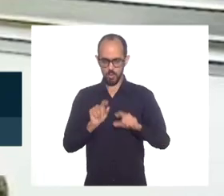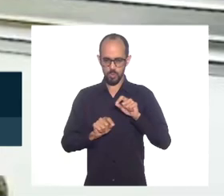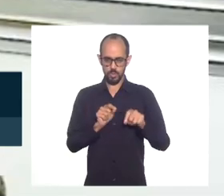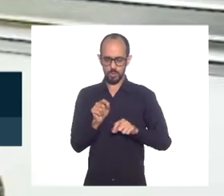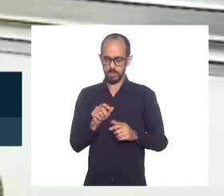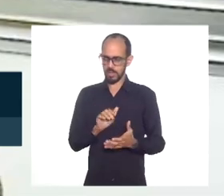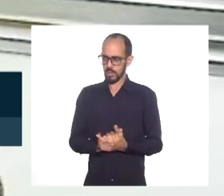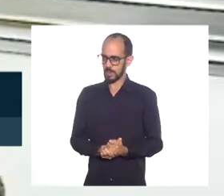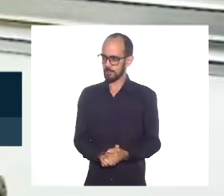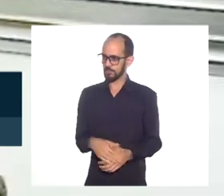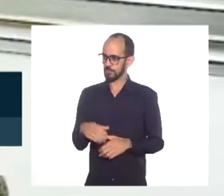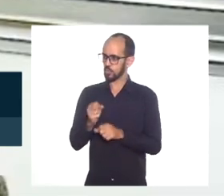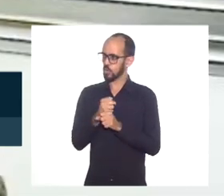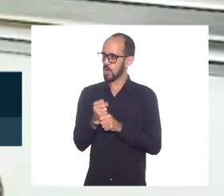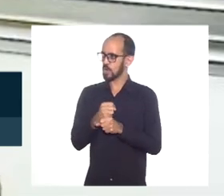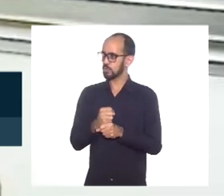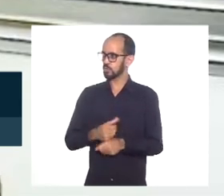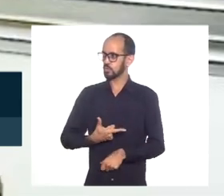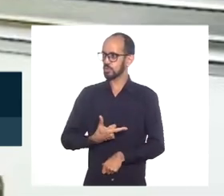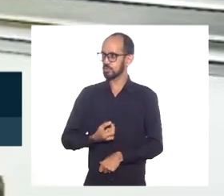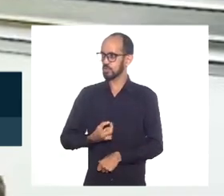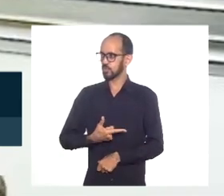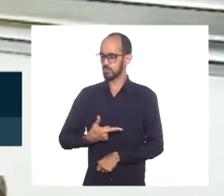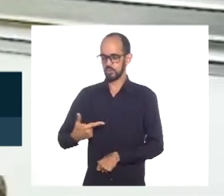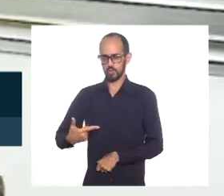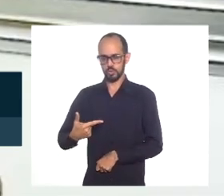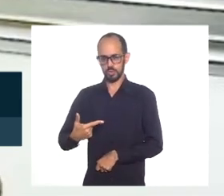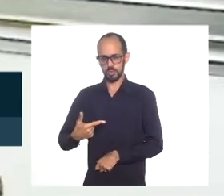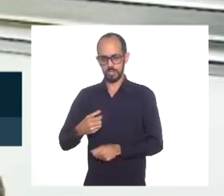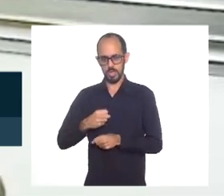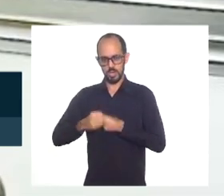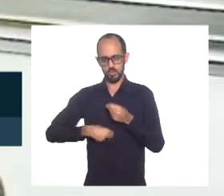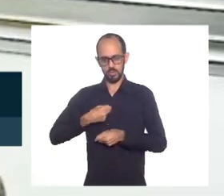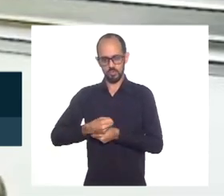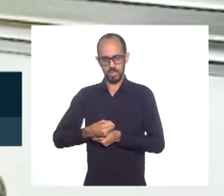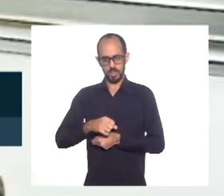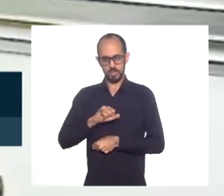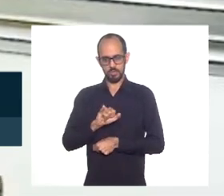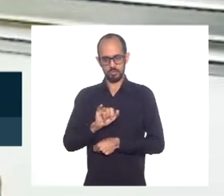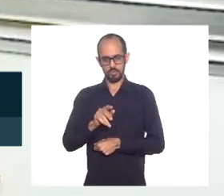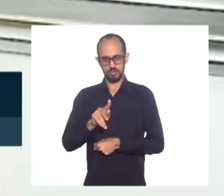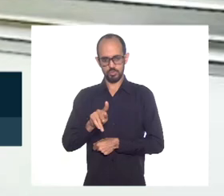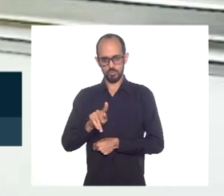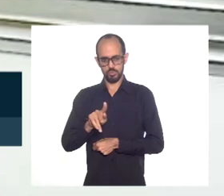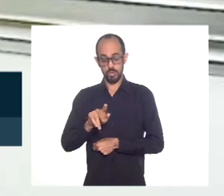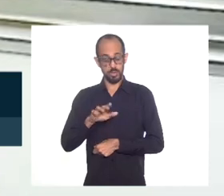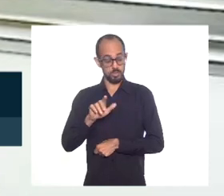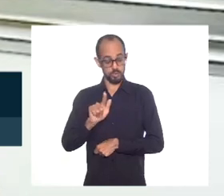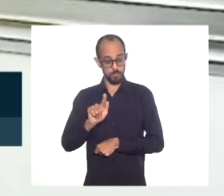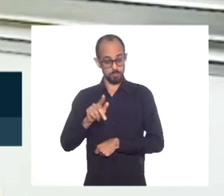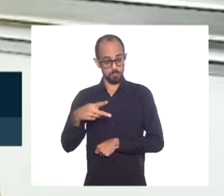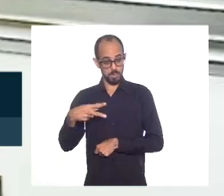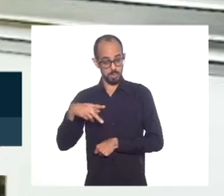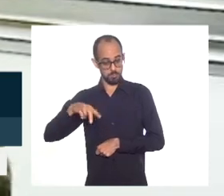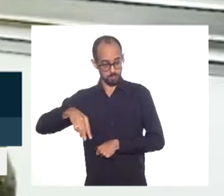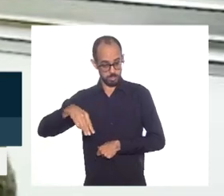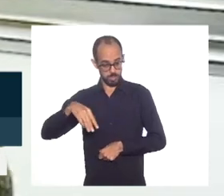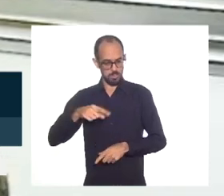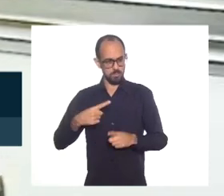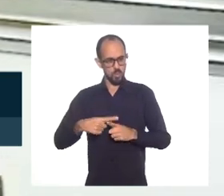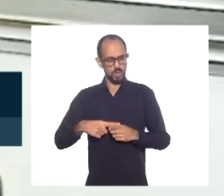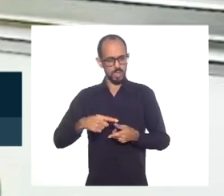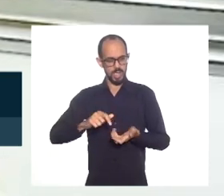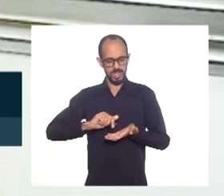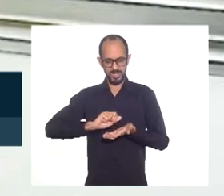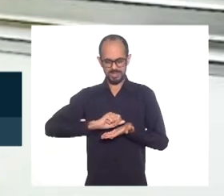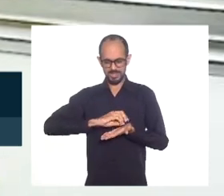no ano de 2022, ano que vem, a UGPM. Por que que aquele terrapleno